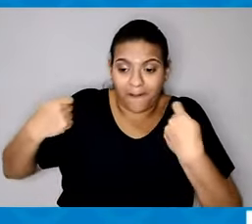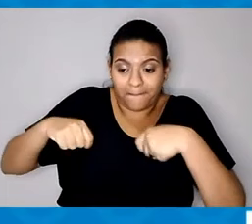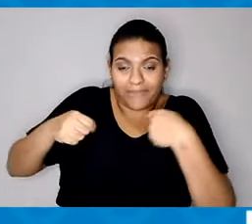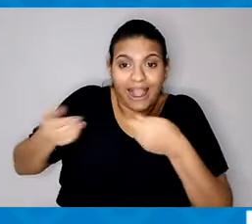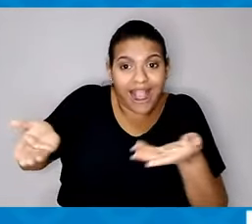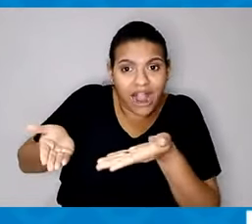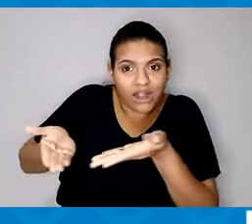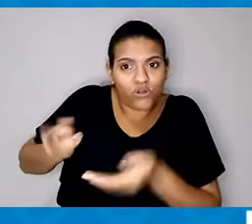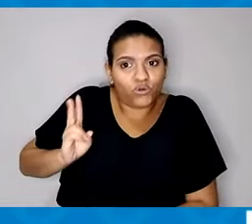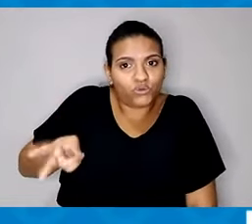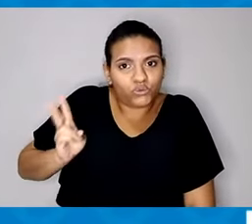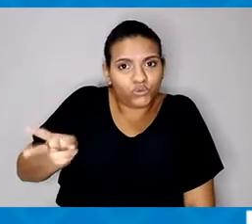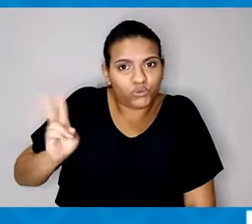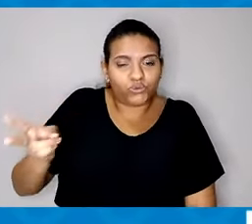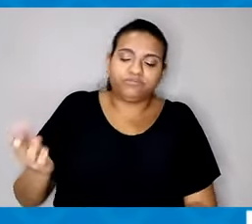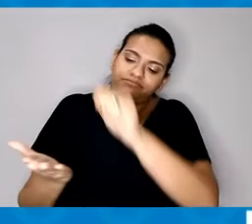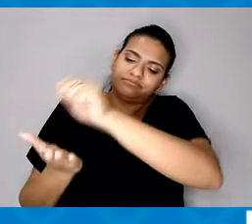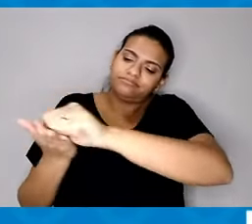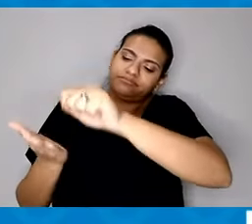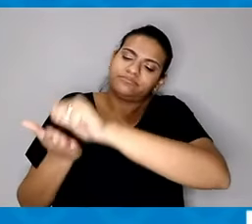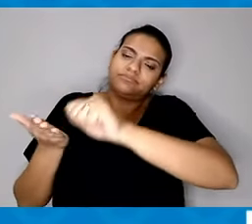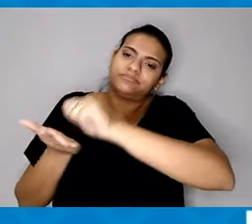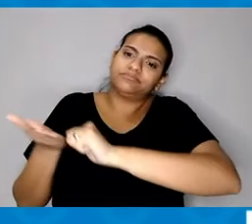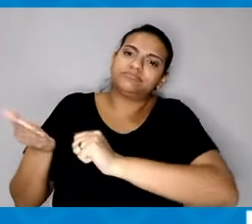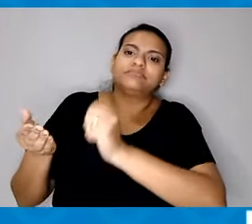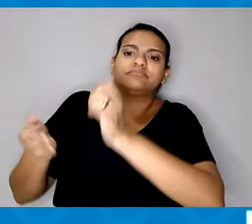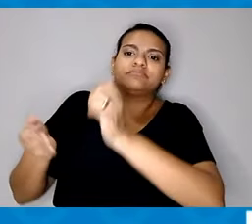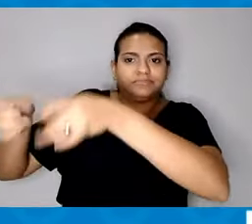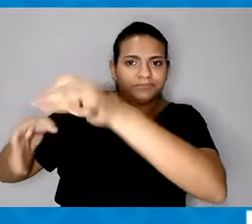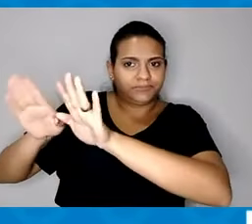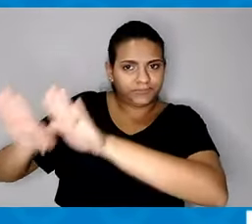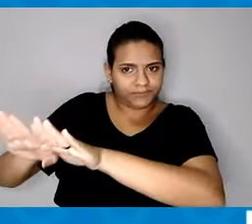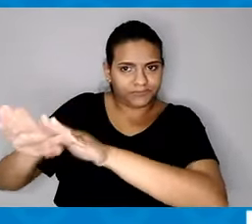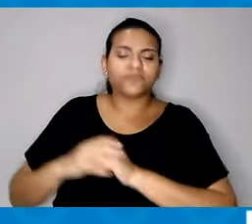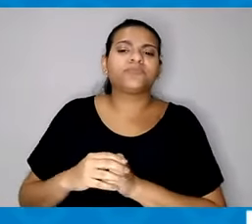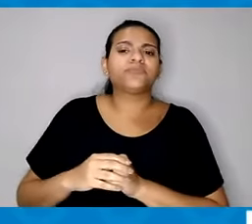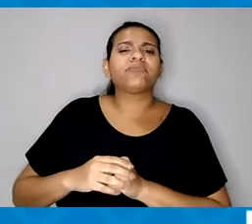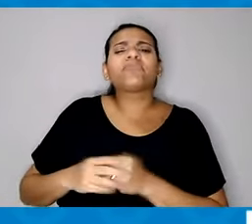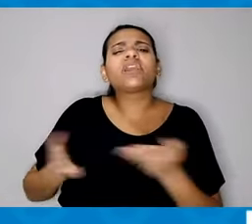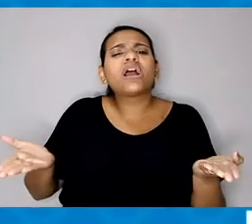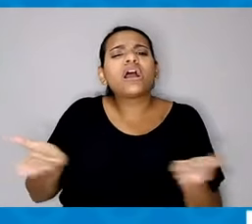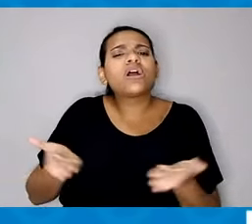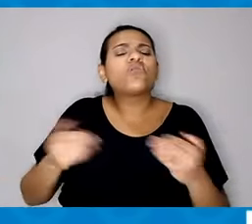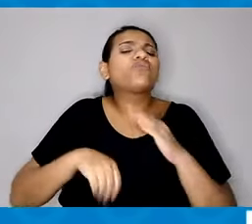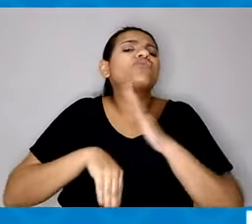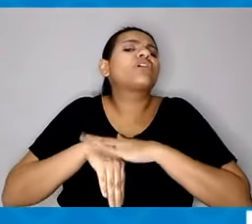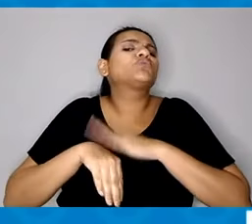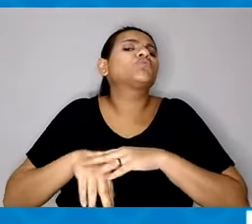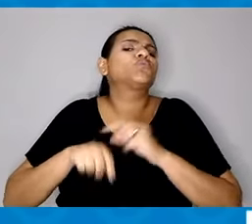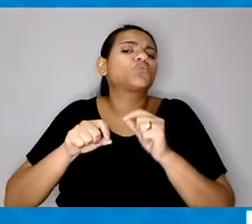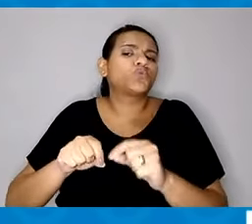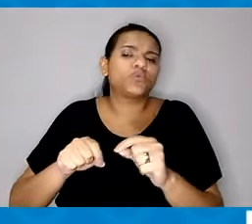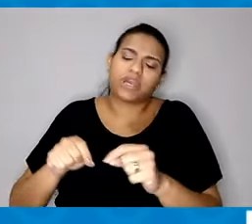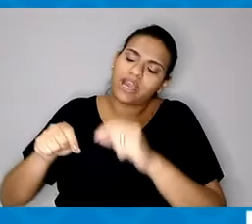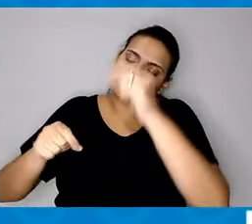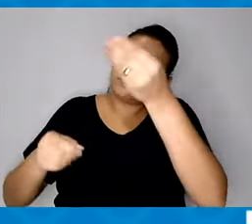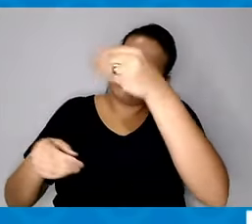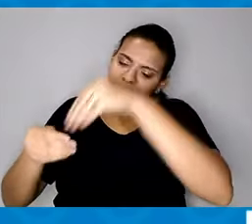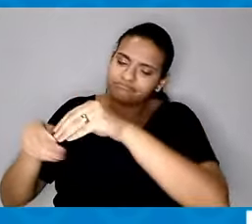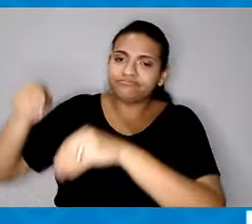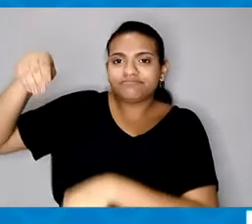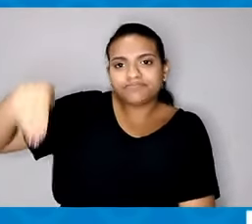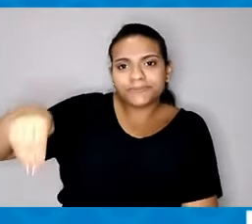você escreve e põe nessa caixa. Aí no começo vai ser tudo que você já faz agora. Agora, só que você inventa